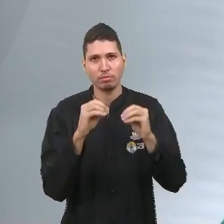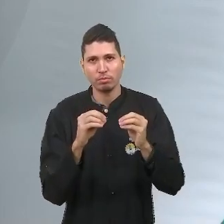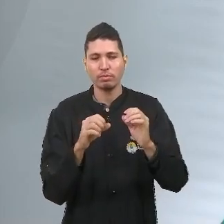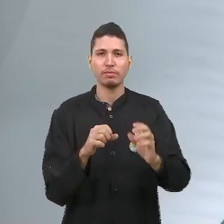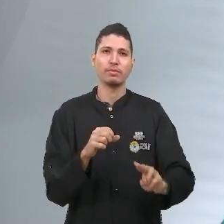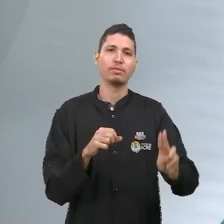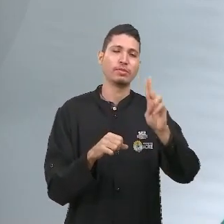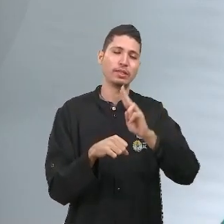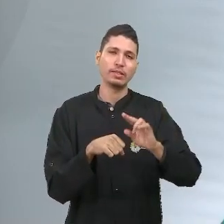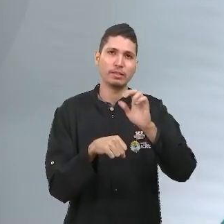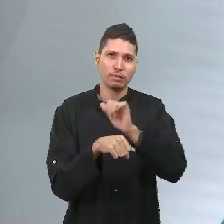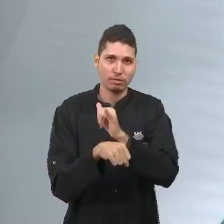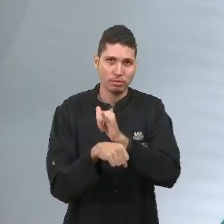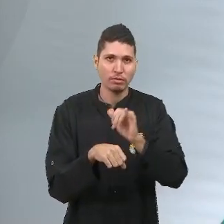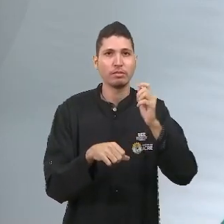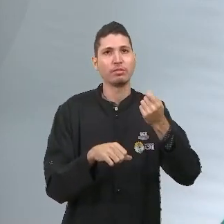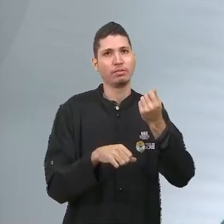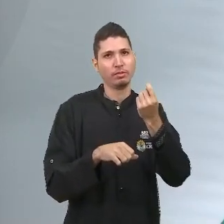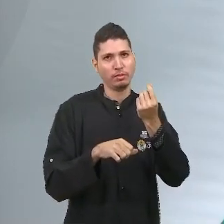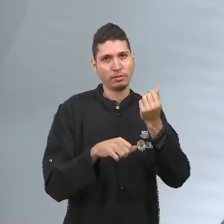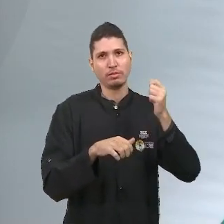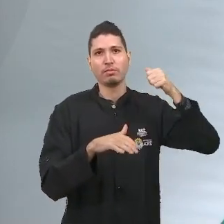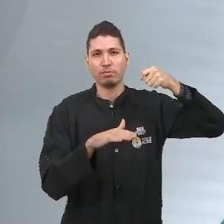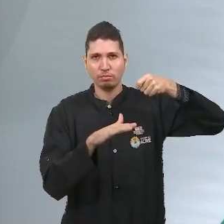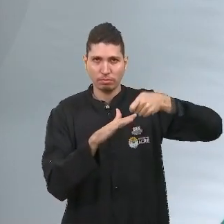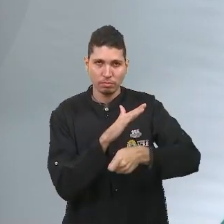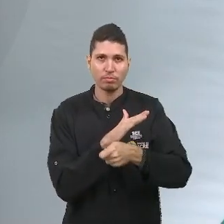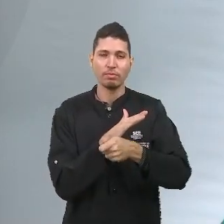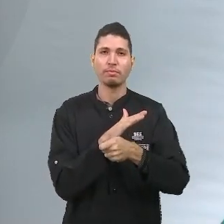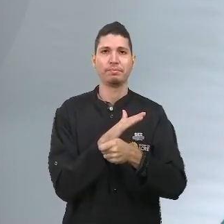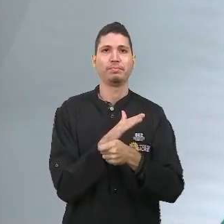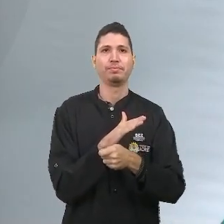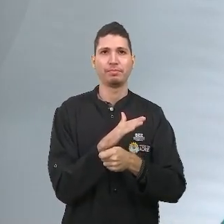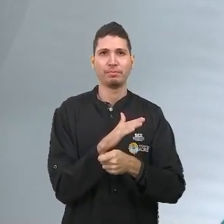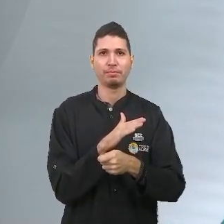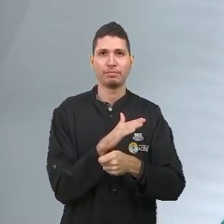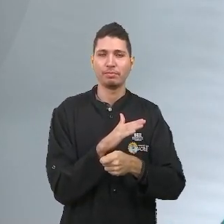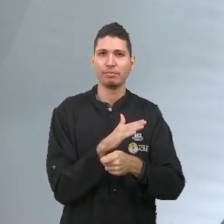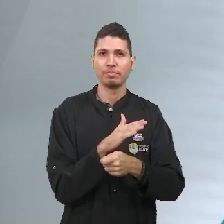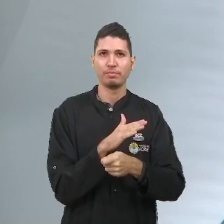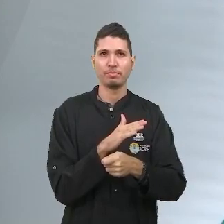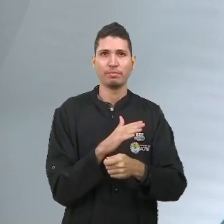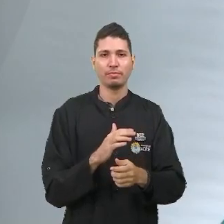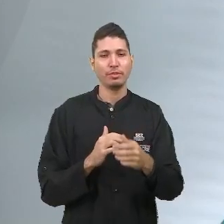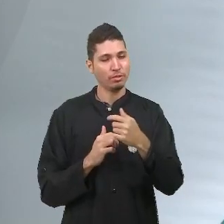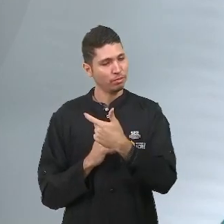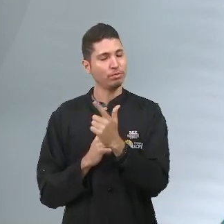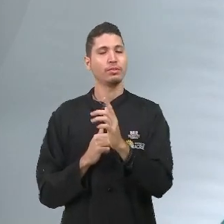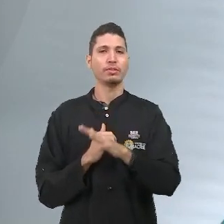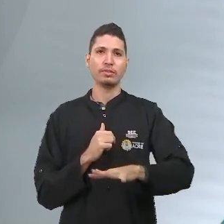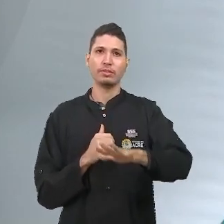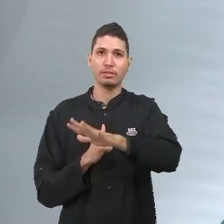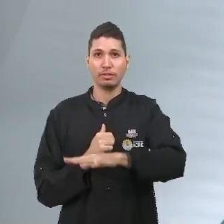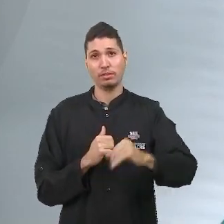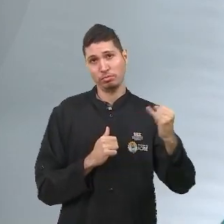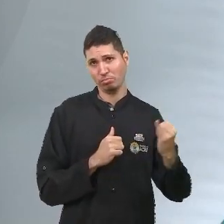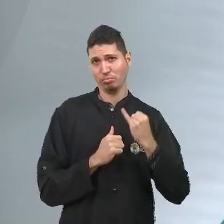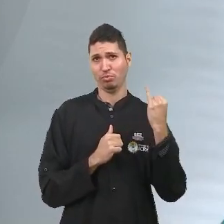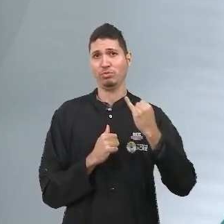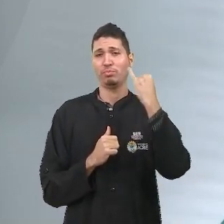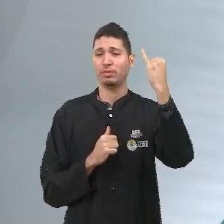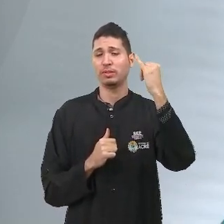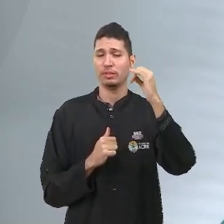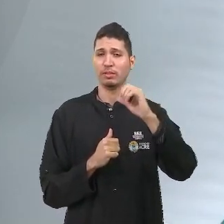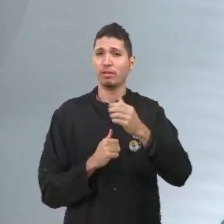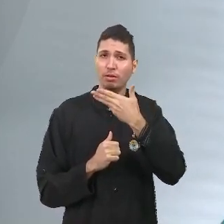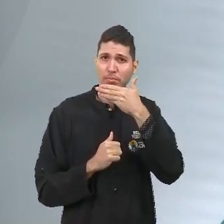nascimentos, tem investimento, né? Porém, também há investimento em outras áreas. Isso vai ali aumentar